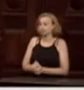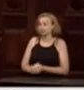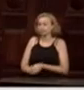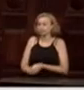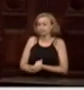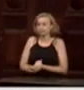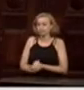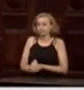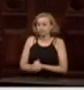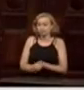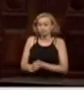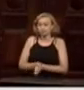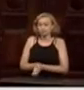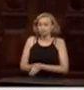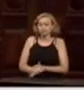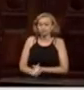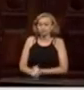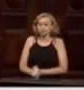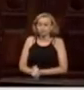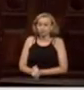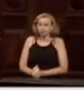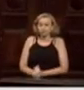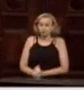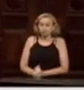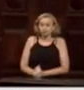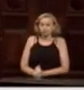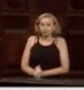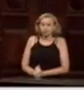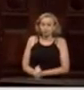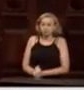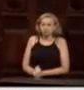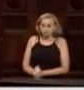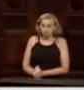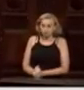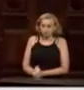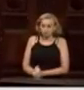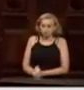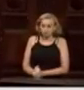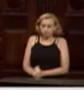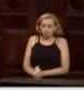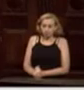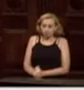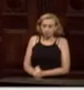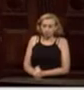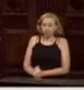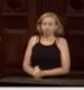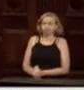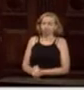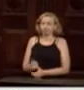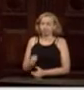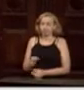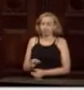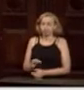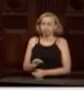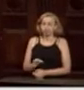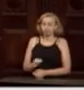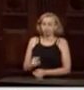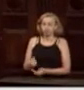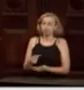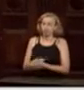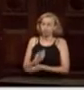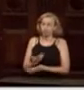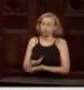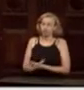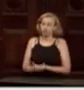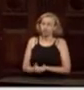ou considerados culpados, conforme a apuração profunda dos fatos.